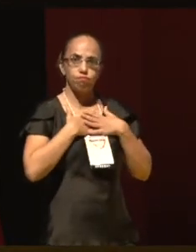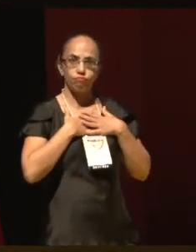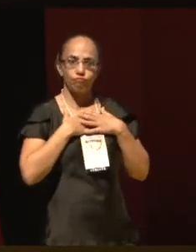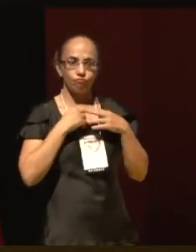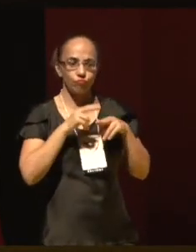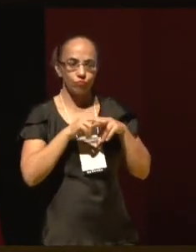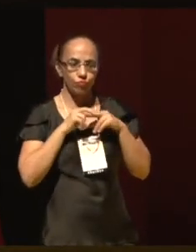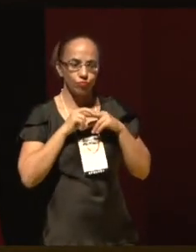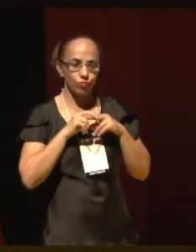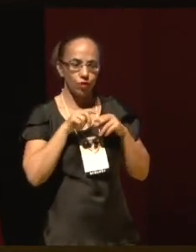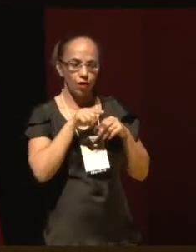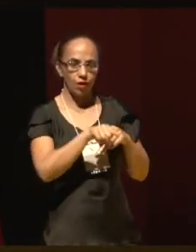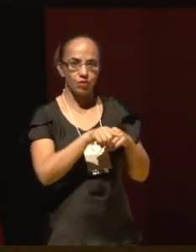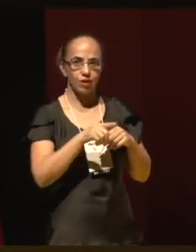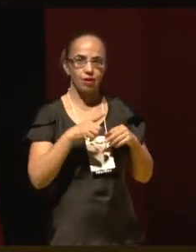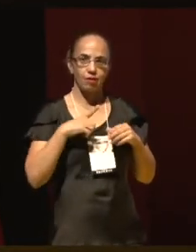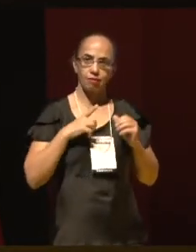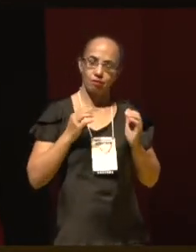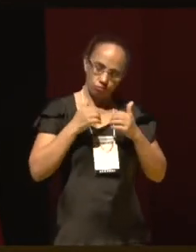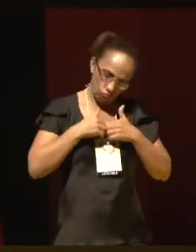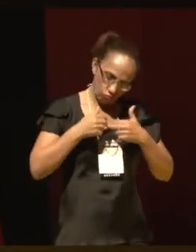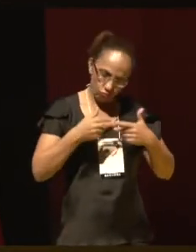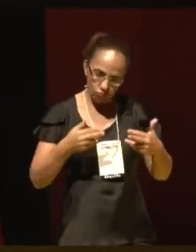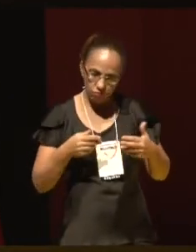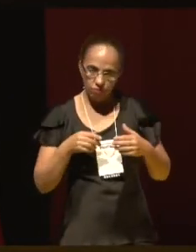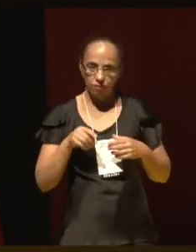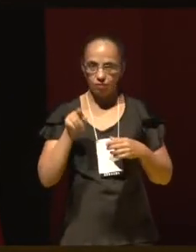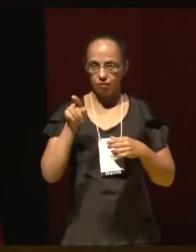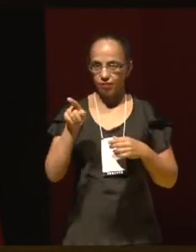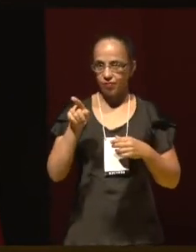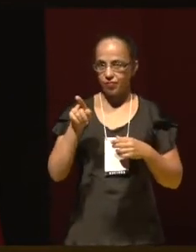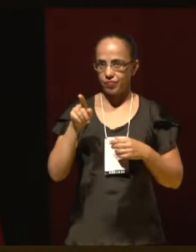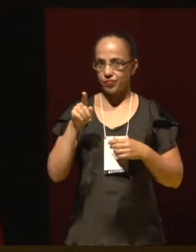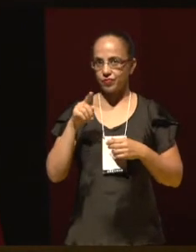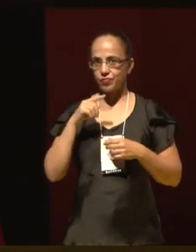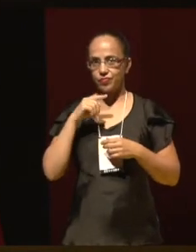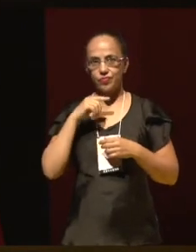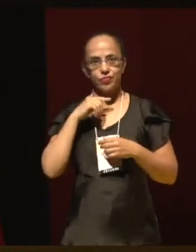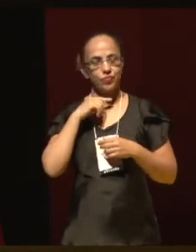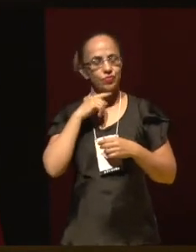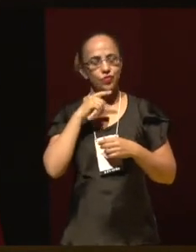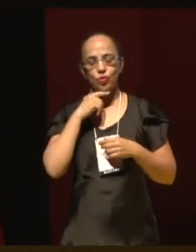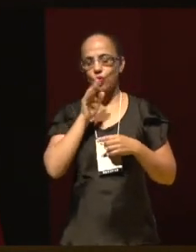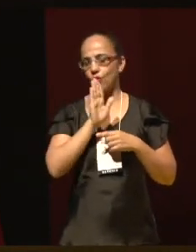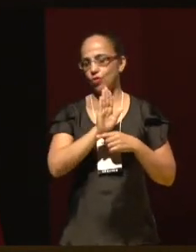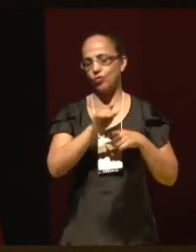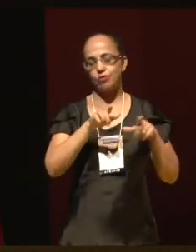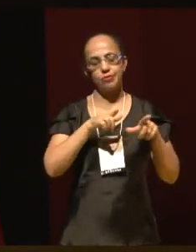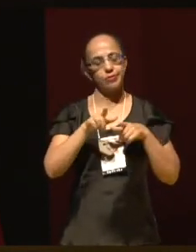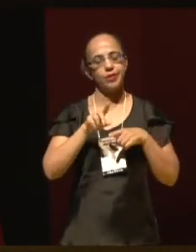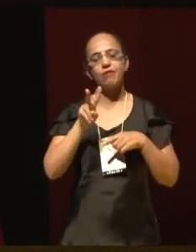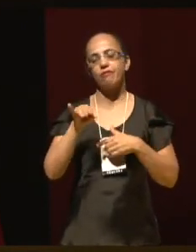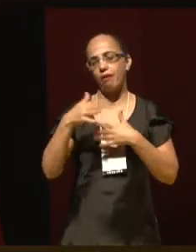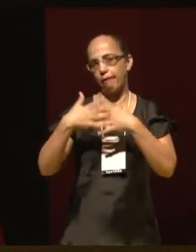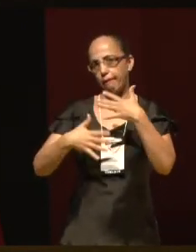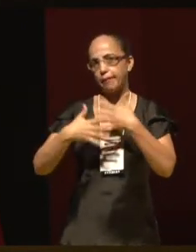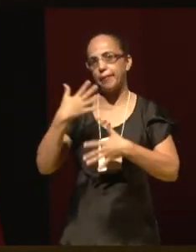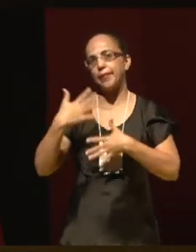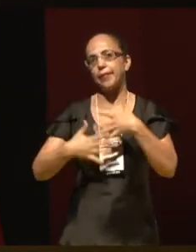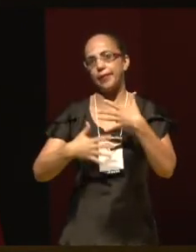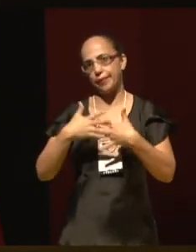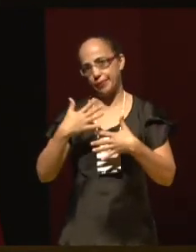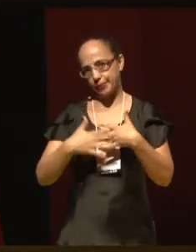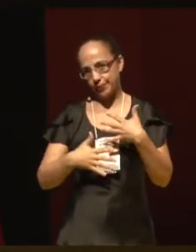por uma condição, então é uma pessoa que não vai ajudar dentro do trabalho, vai atrapalhar. Nós